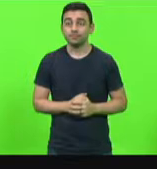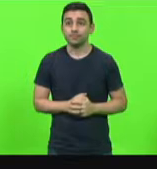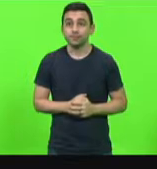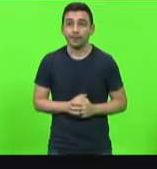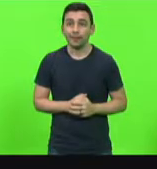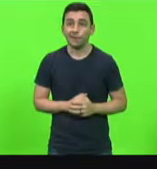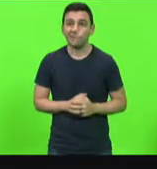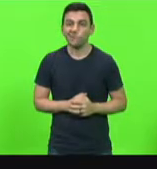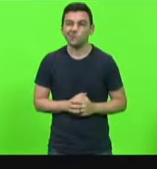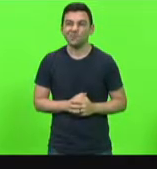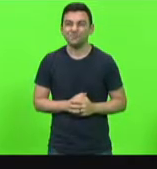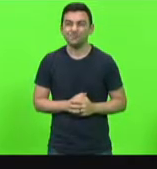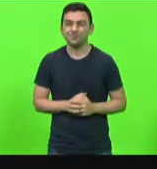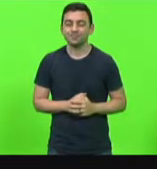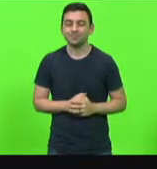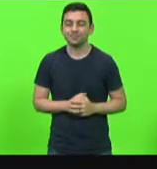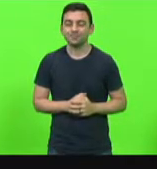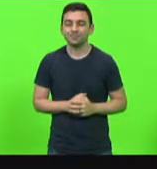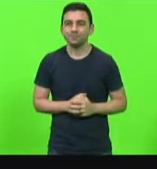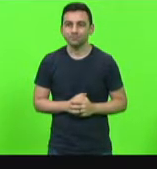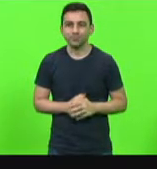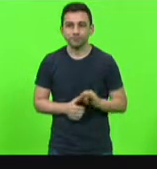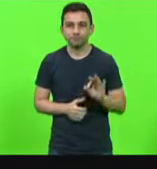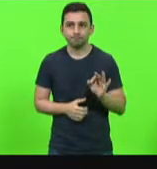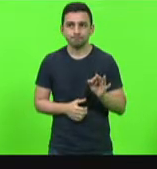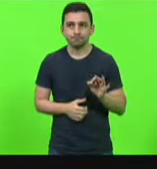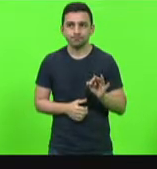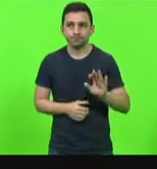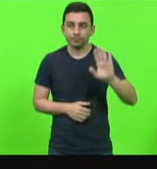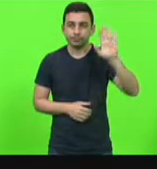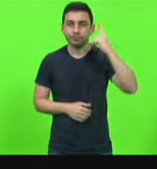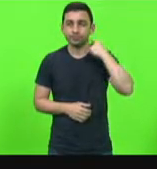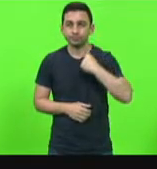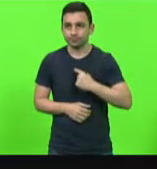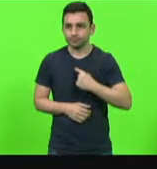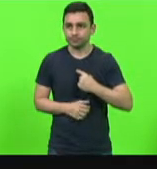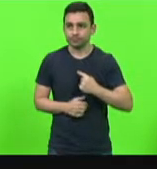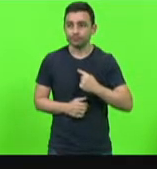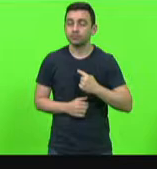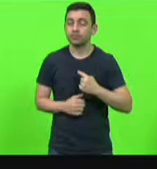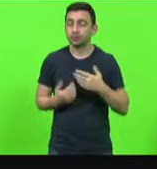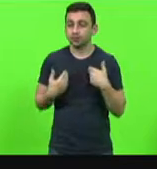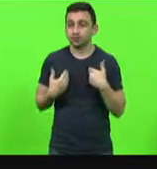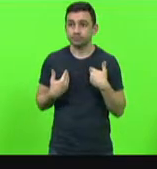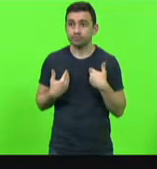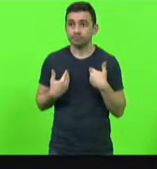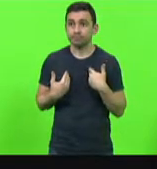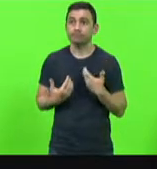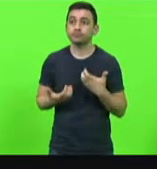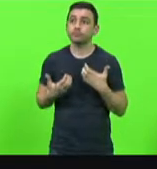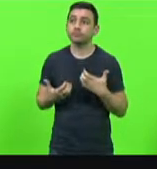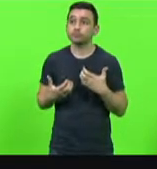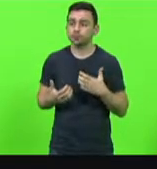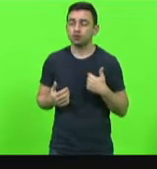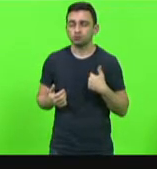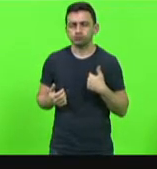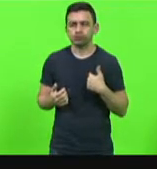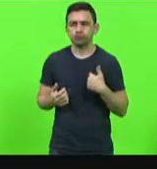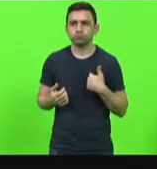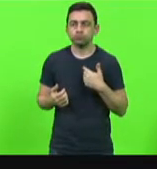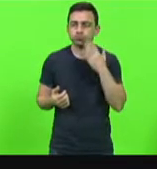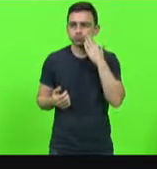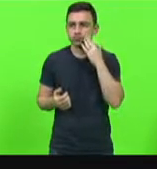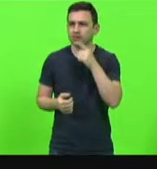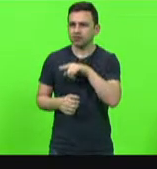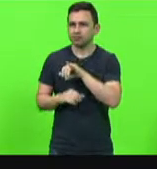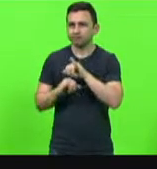Senhor presidente. Encaminhamento de voto com a palavra, deputado Silvio Drevec. Na verdade, eu quero... Eu sei que o deputado Bruno já fez uma